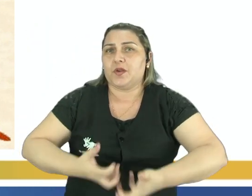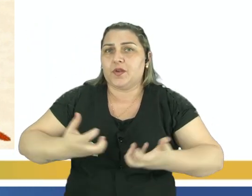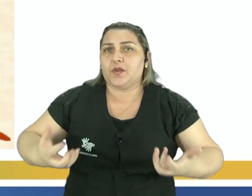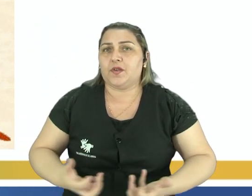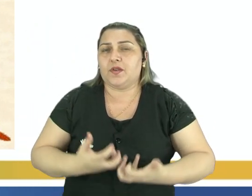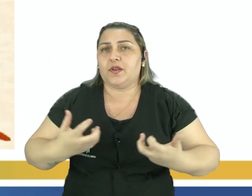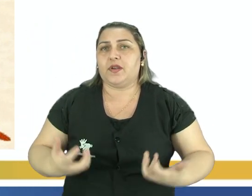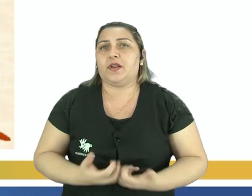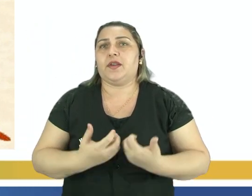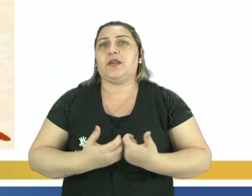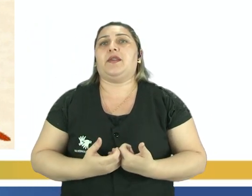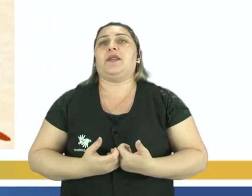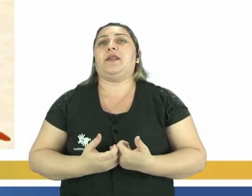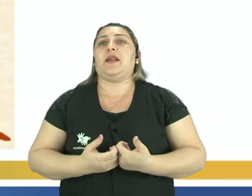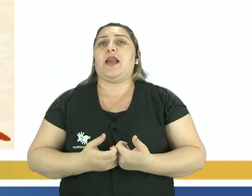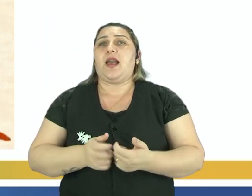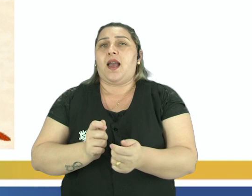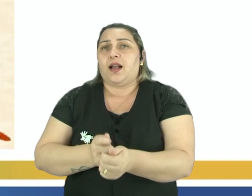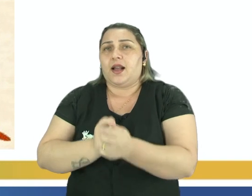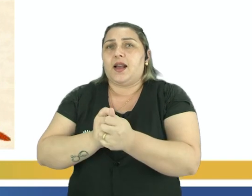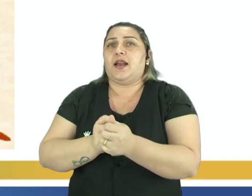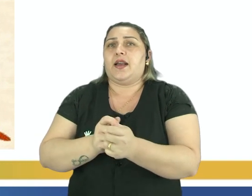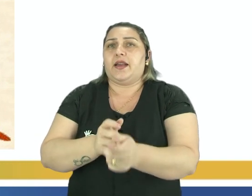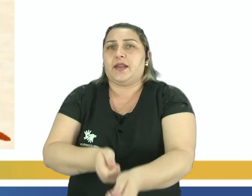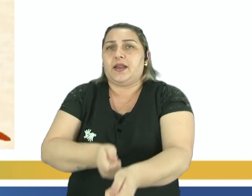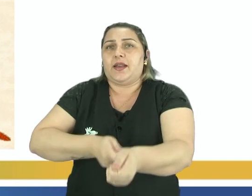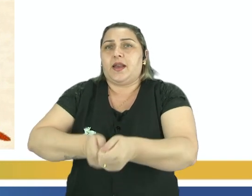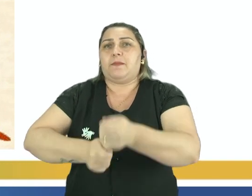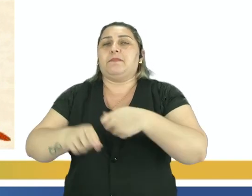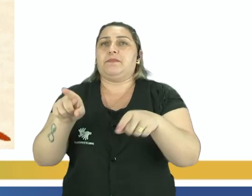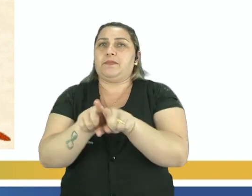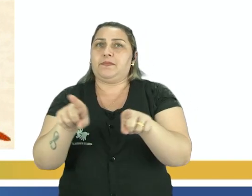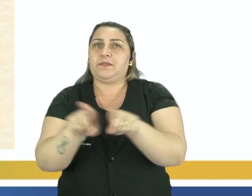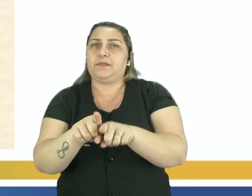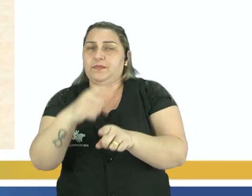pesca era inclusa nisso. Observe aí nessas imagens. Né?